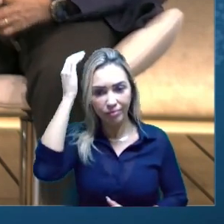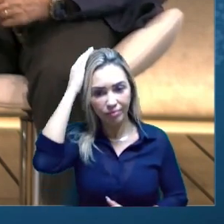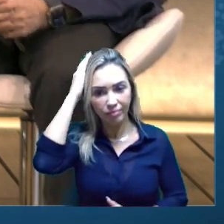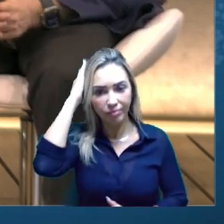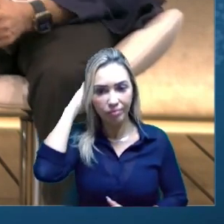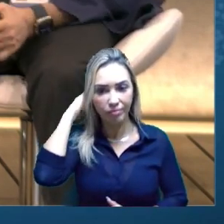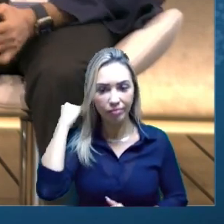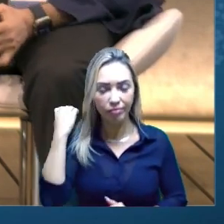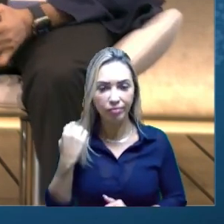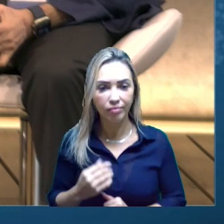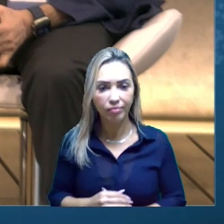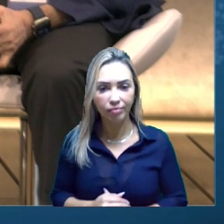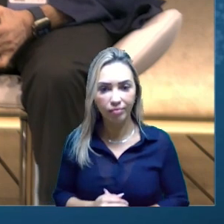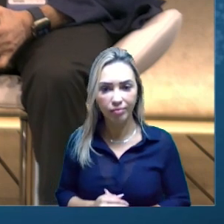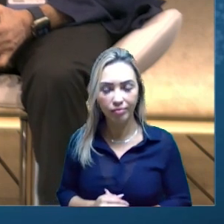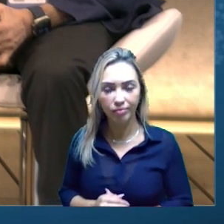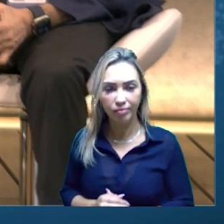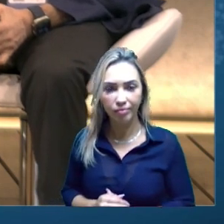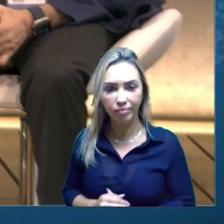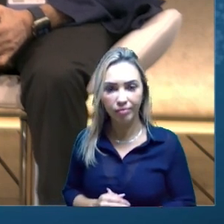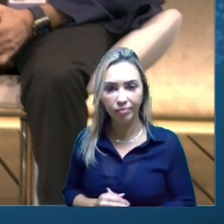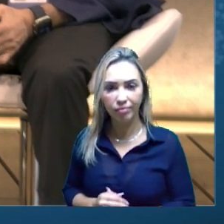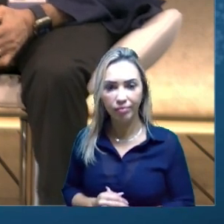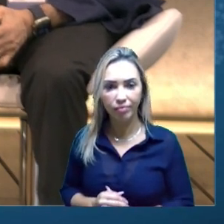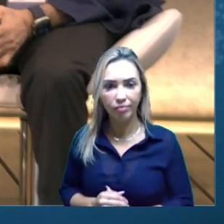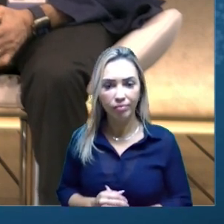Luiz Castelo. Both of you.